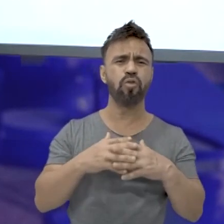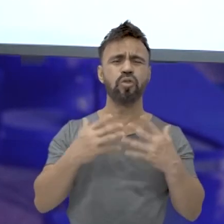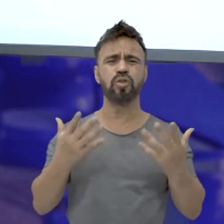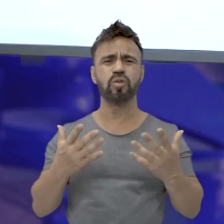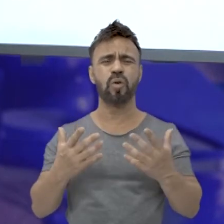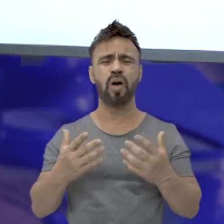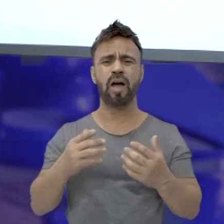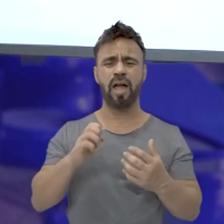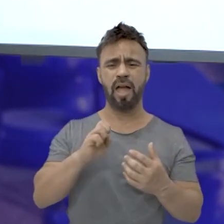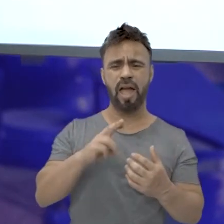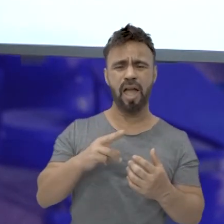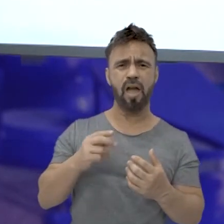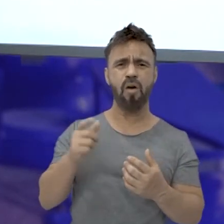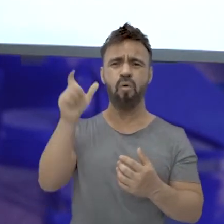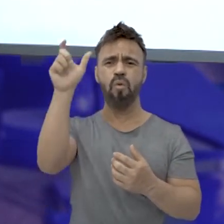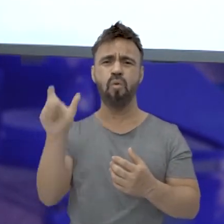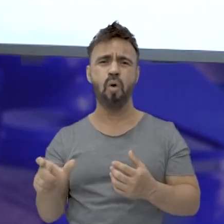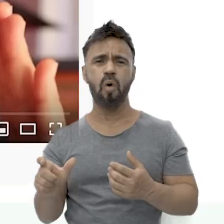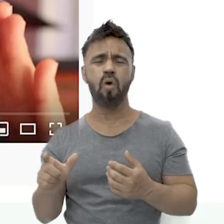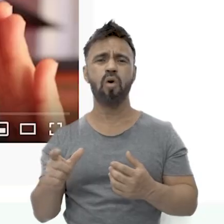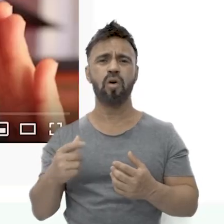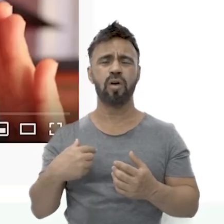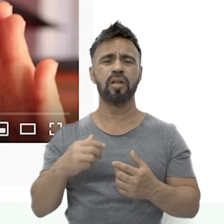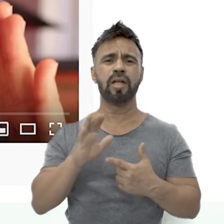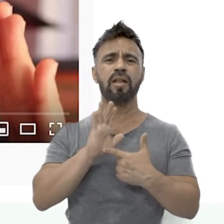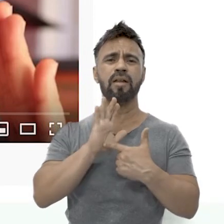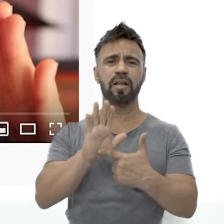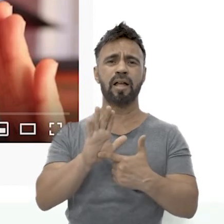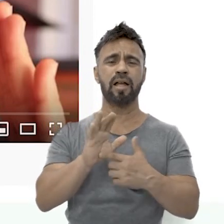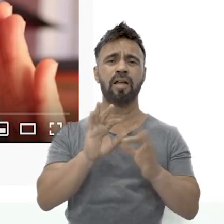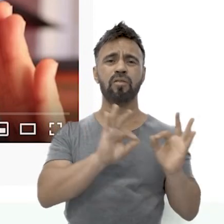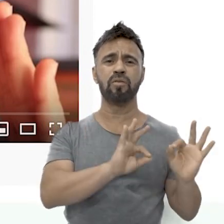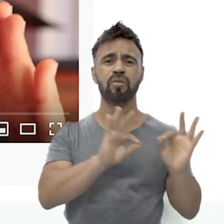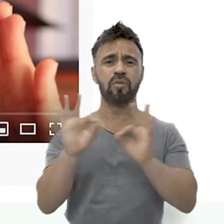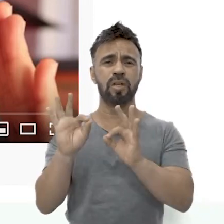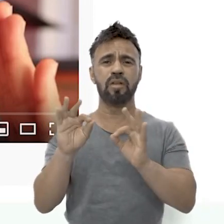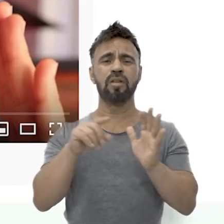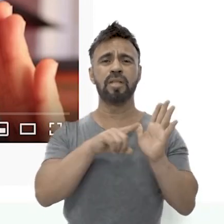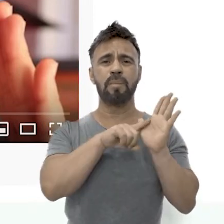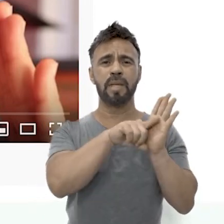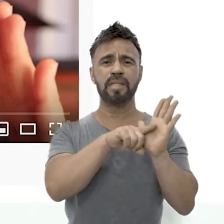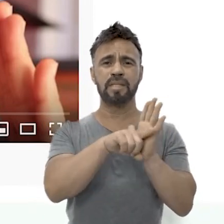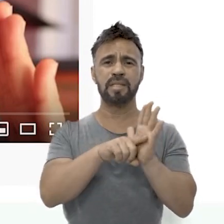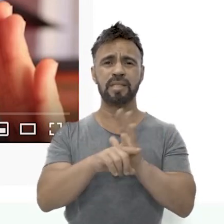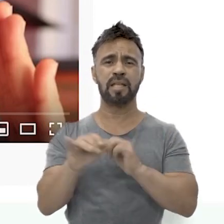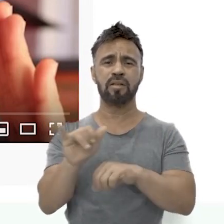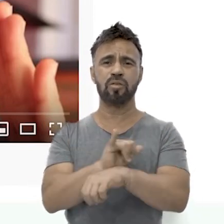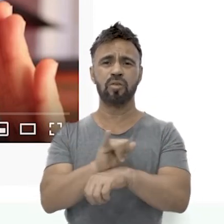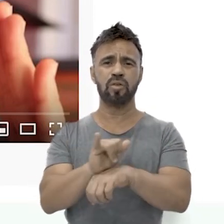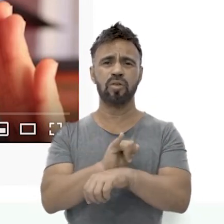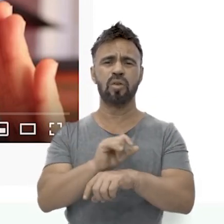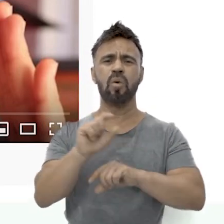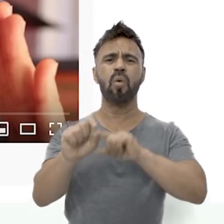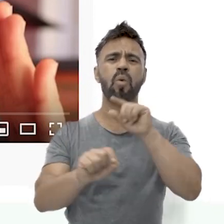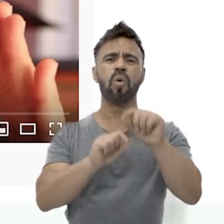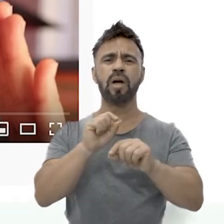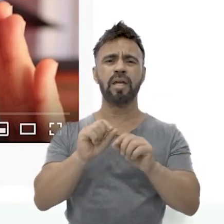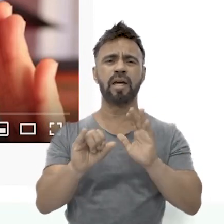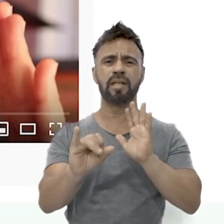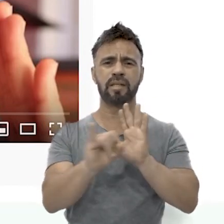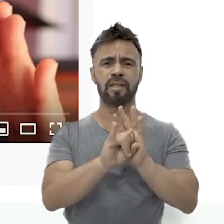o outro e eu trago aqui uma indicação de vídeo para você pesquisar no YouTube. O que é identidade?